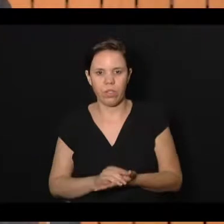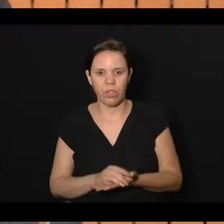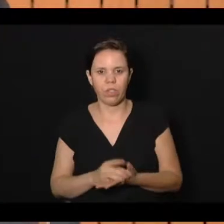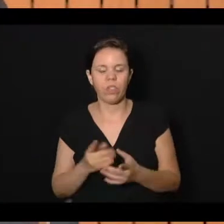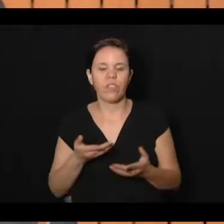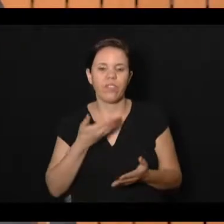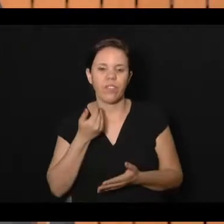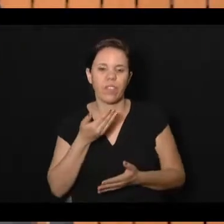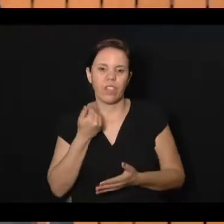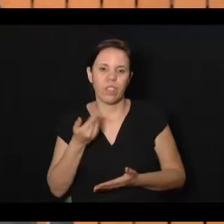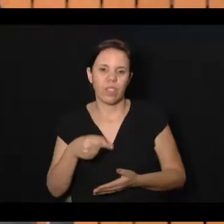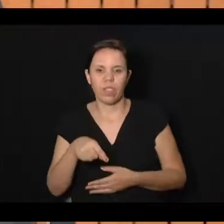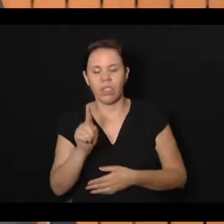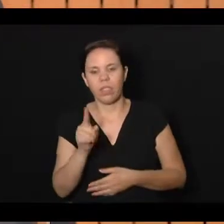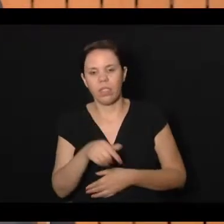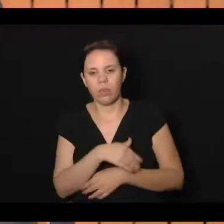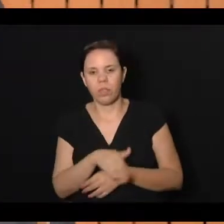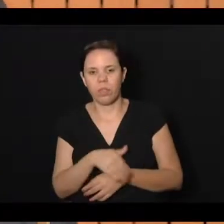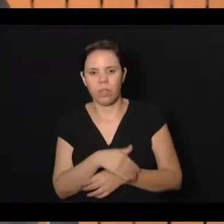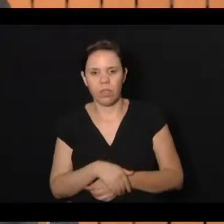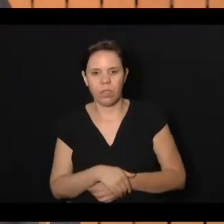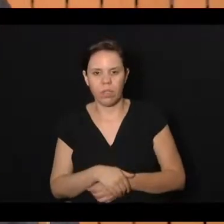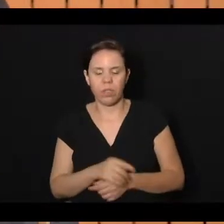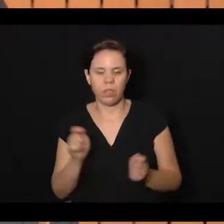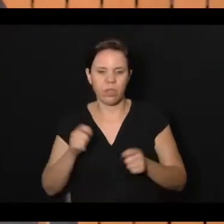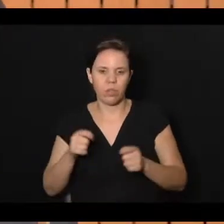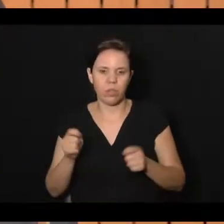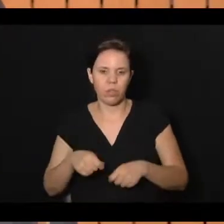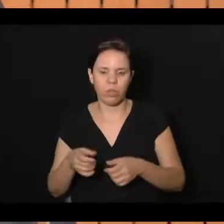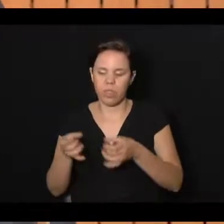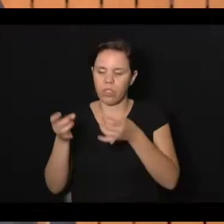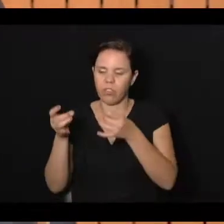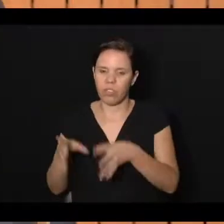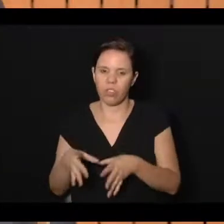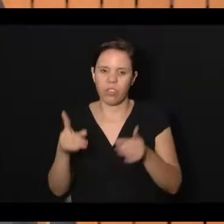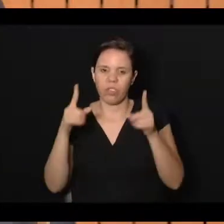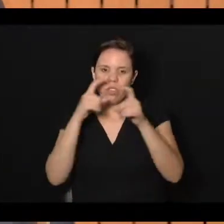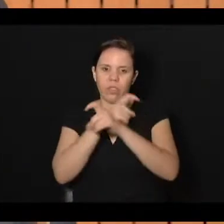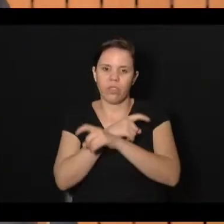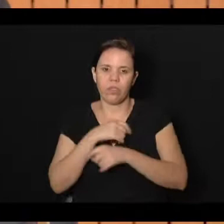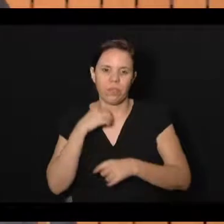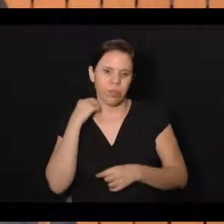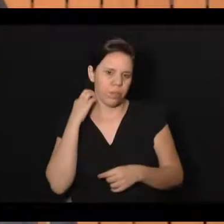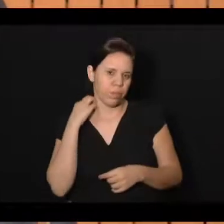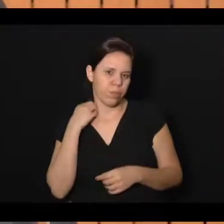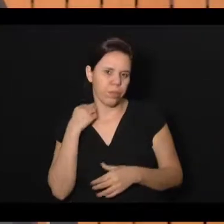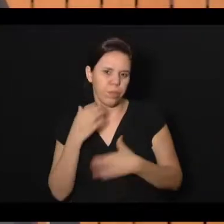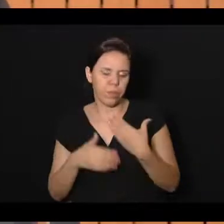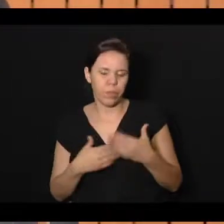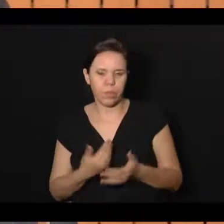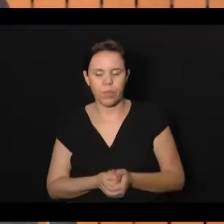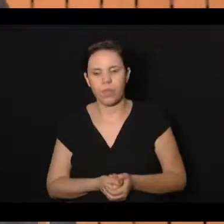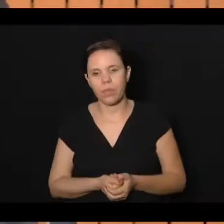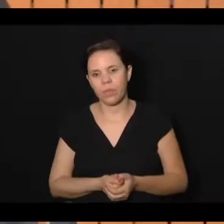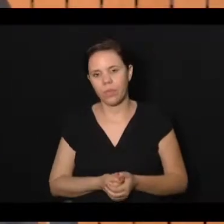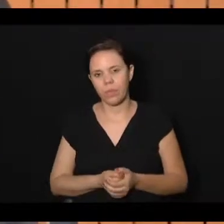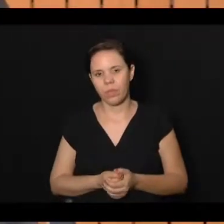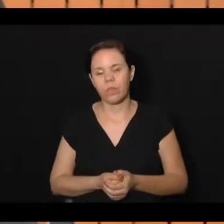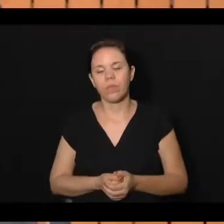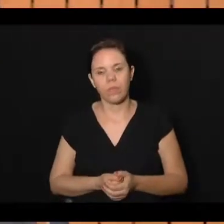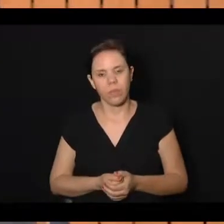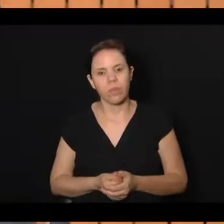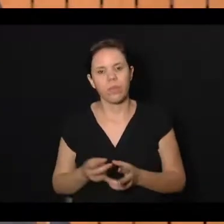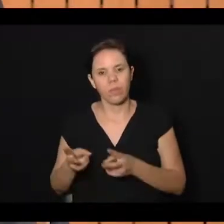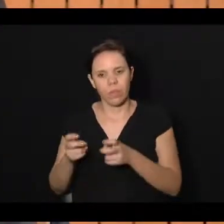fácil as pessoas irem para a rua e as possibilidades de sair ela tem se elas têm se reduzido a cada dia mais então a gente vai ver um aumento